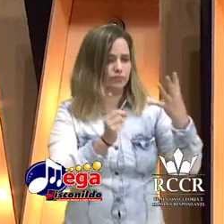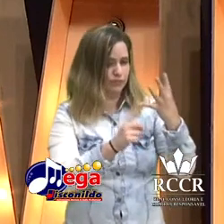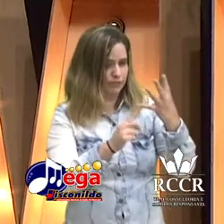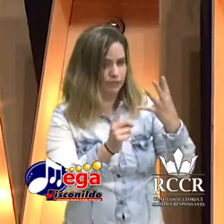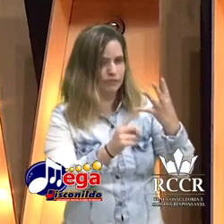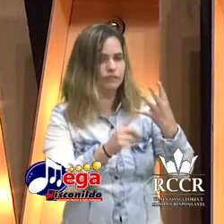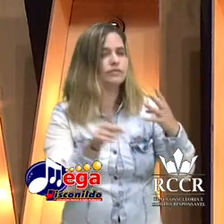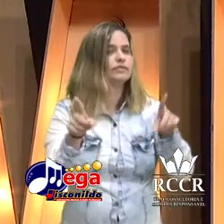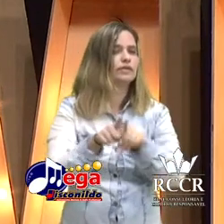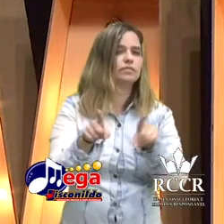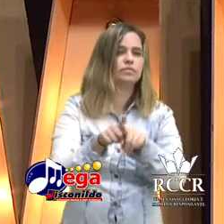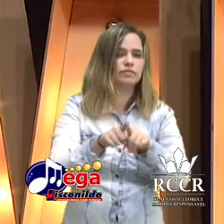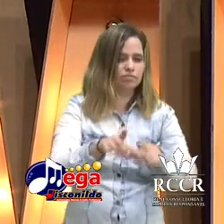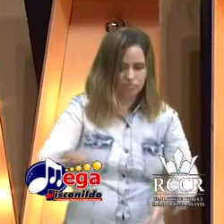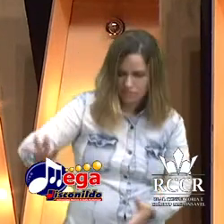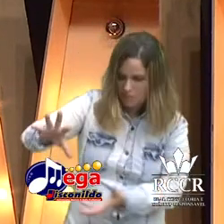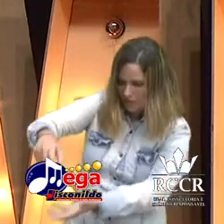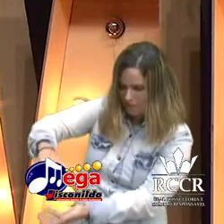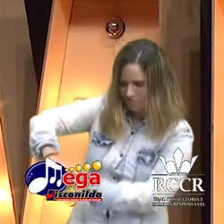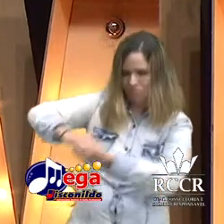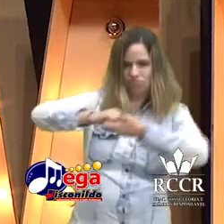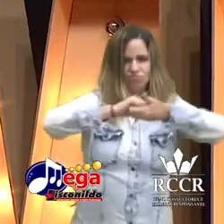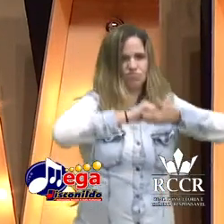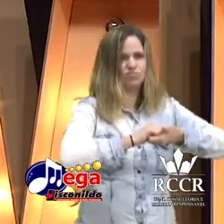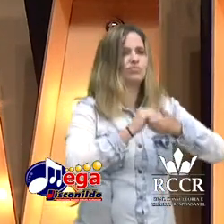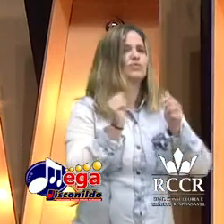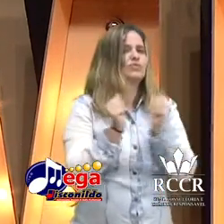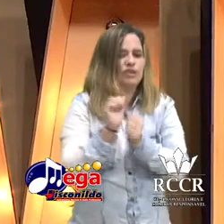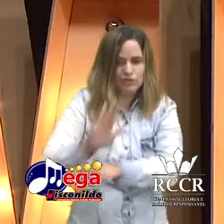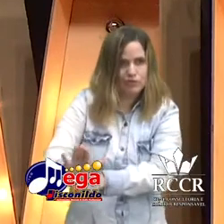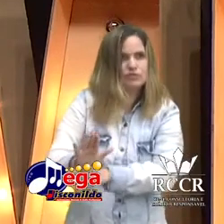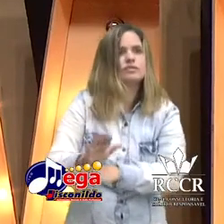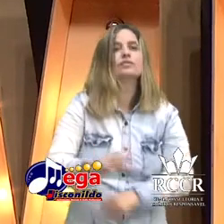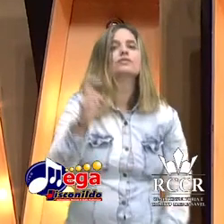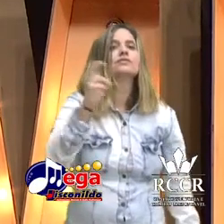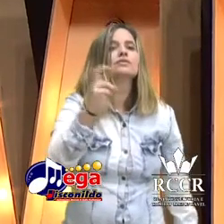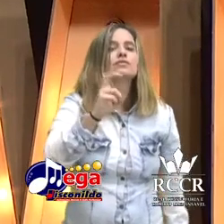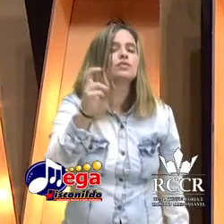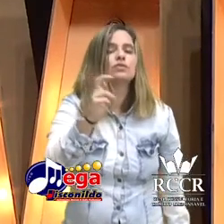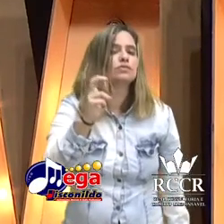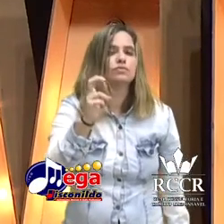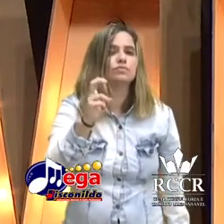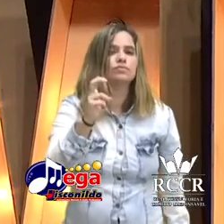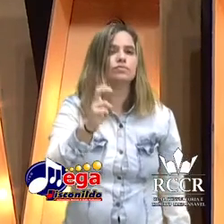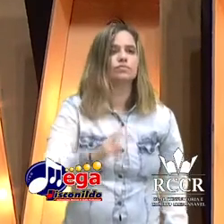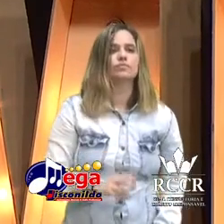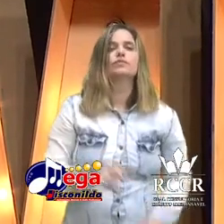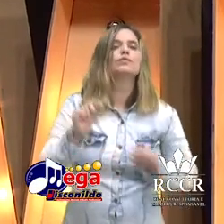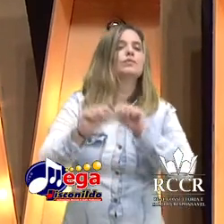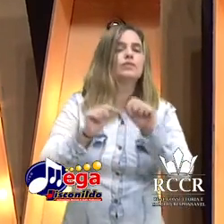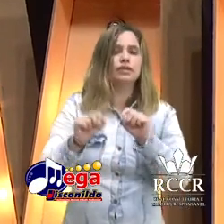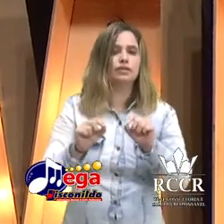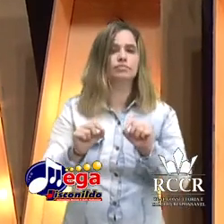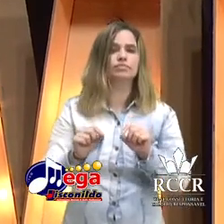depressão e ansiedade. Mas tem um quinto alvo. O quinto alvo é lutar contra tudo que ataca a